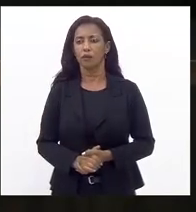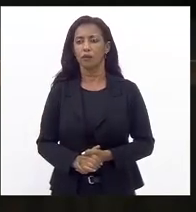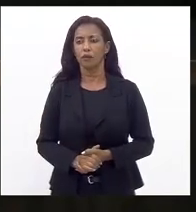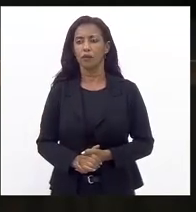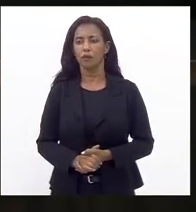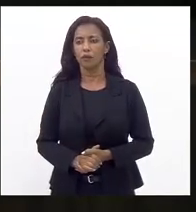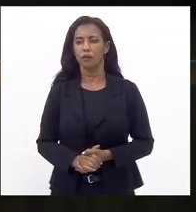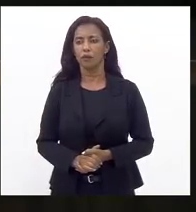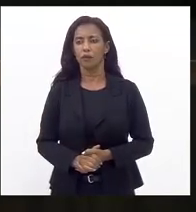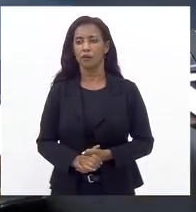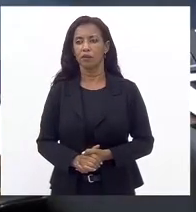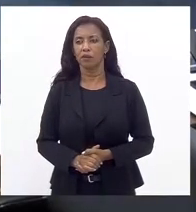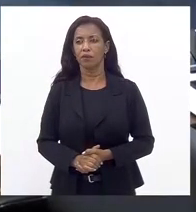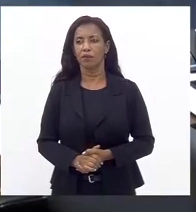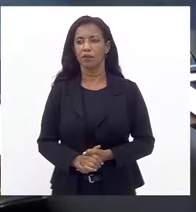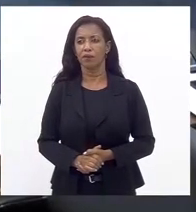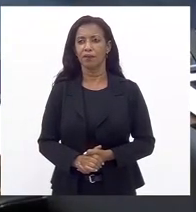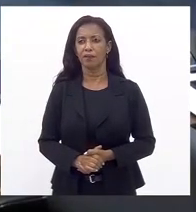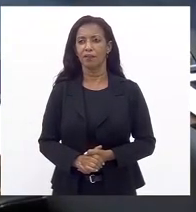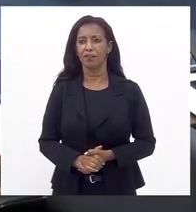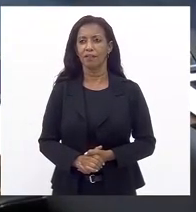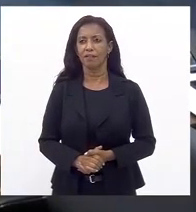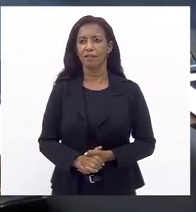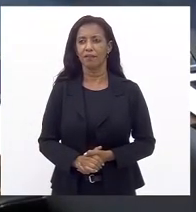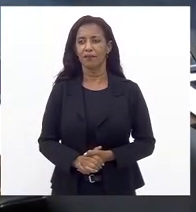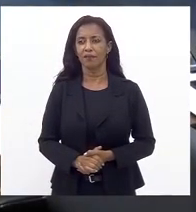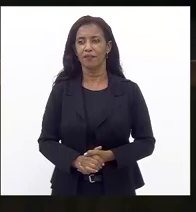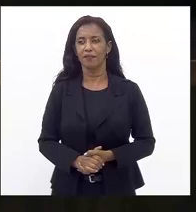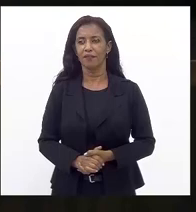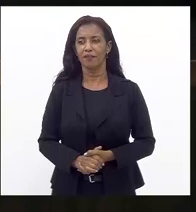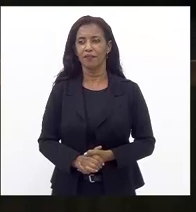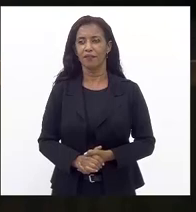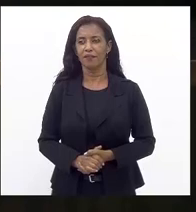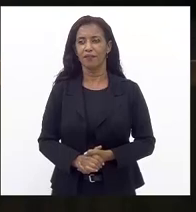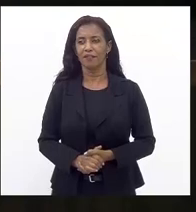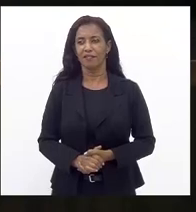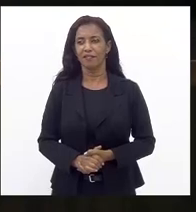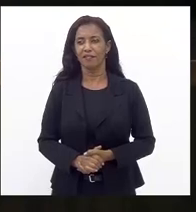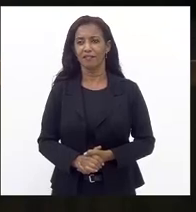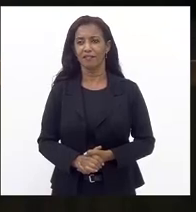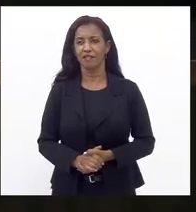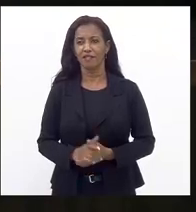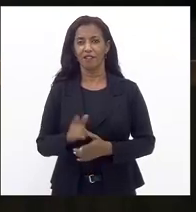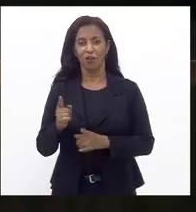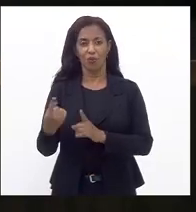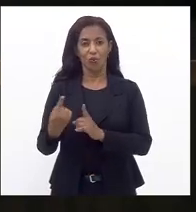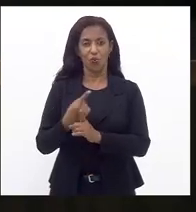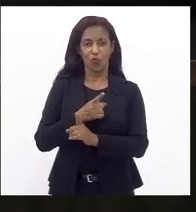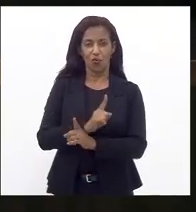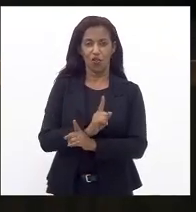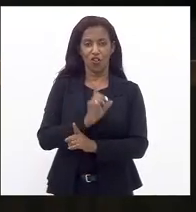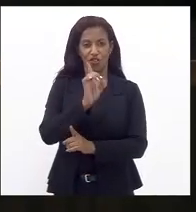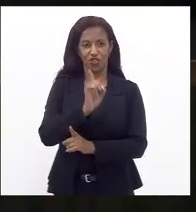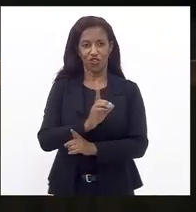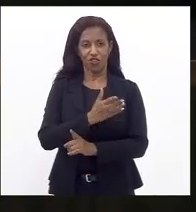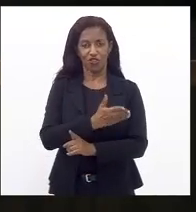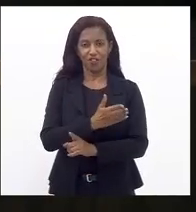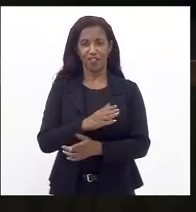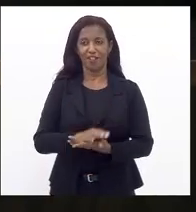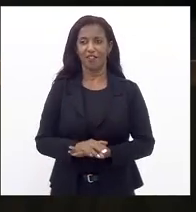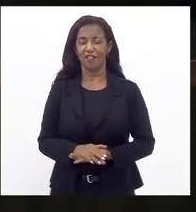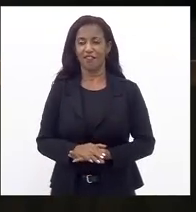E aí em composição estacionada na linha dois lado direito de quem desce